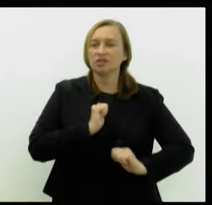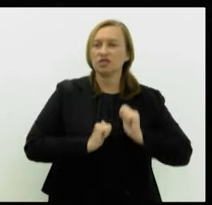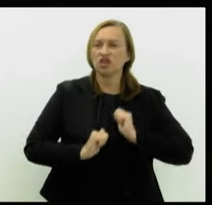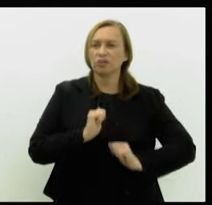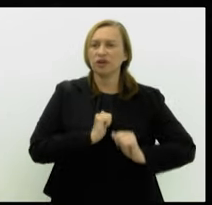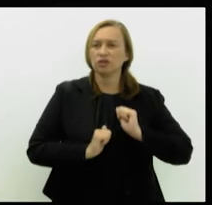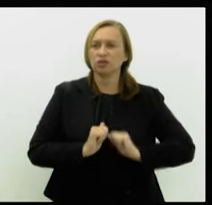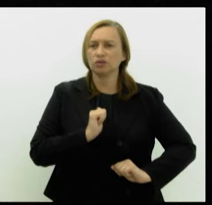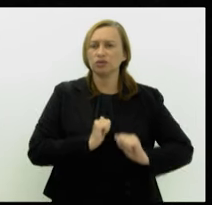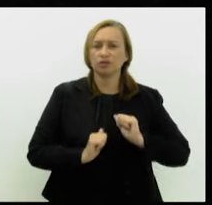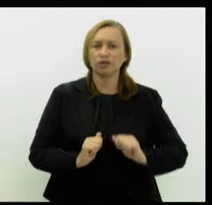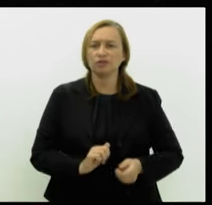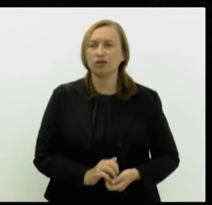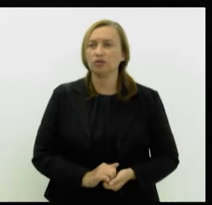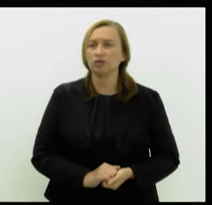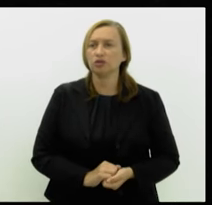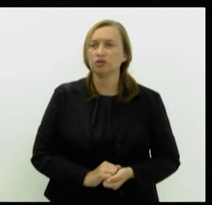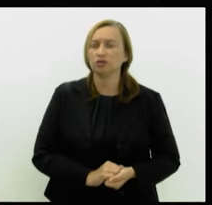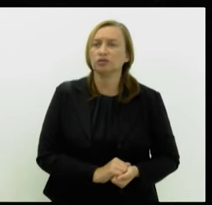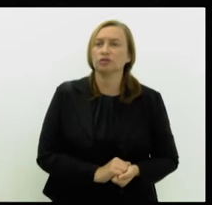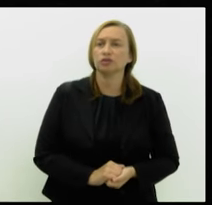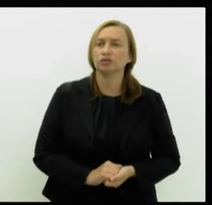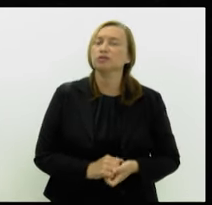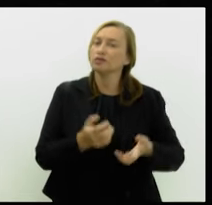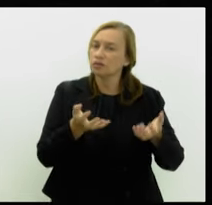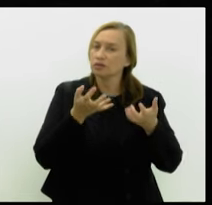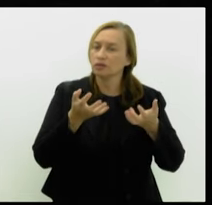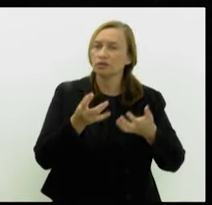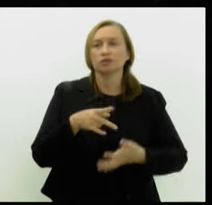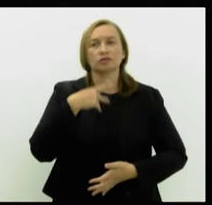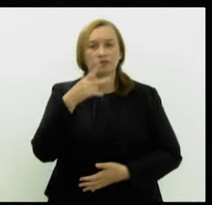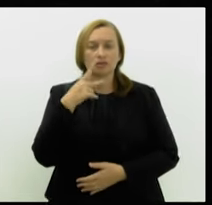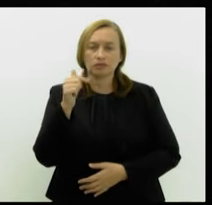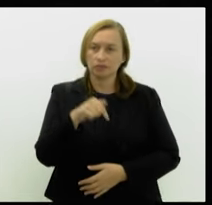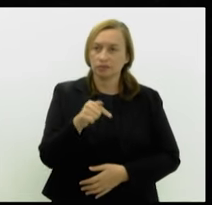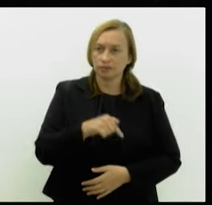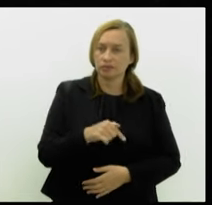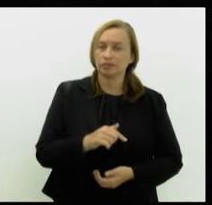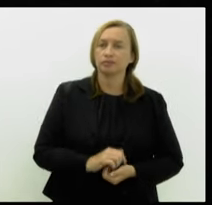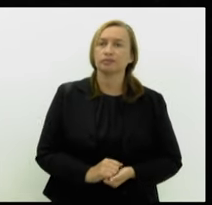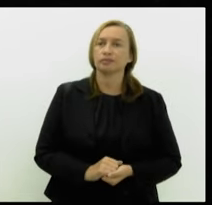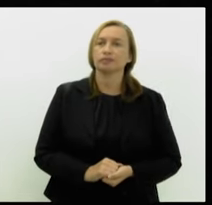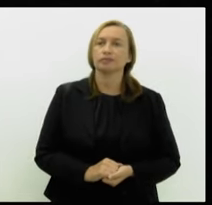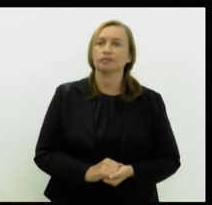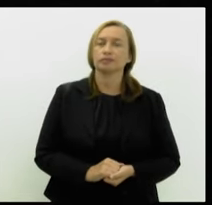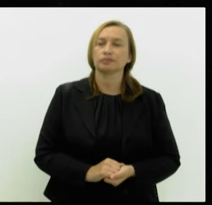seja alcançado. Mas eu quero ratificar aqui a minha,